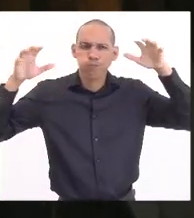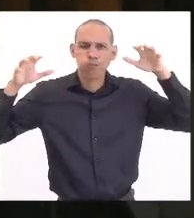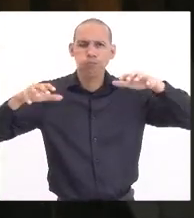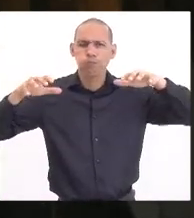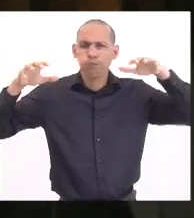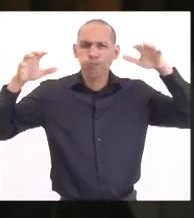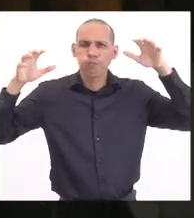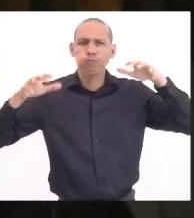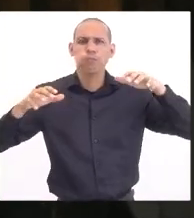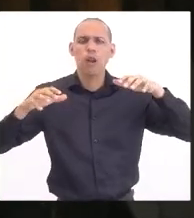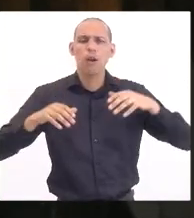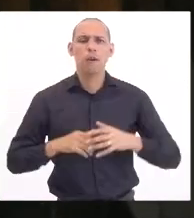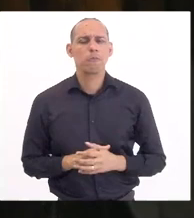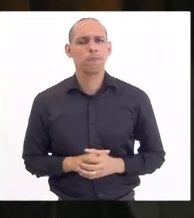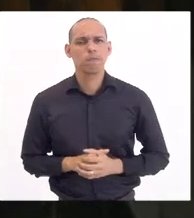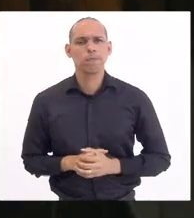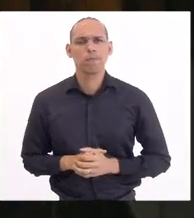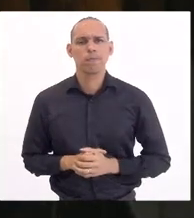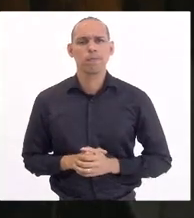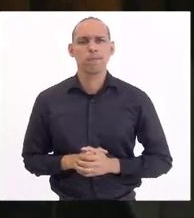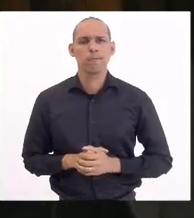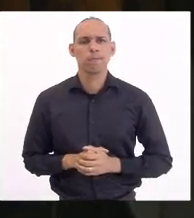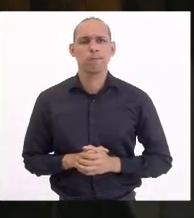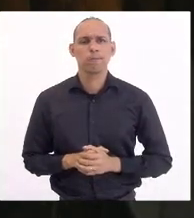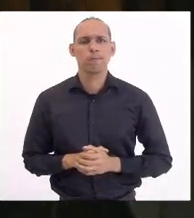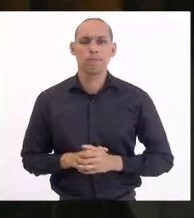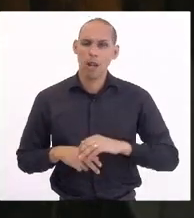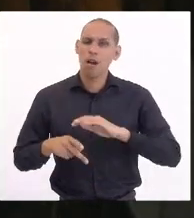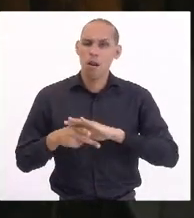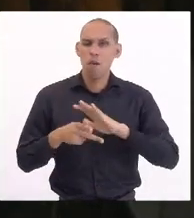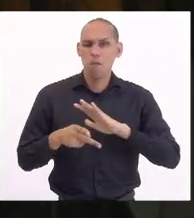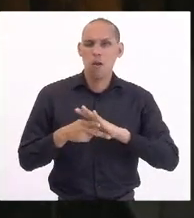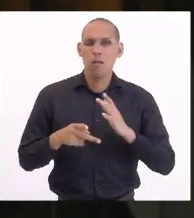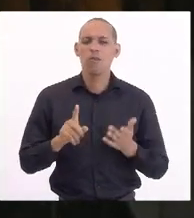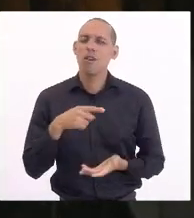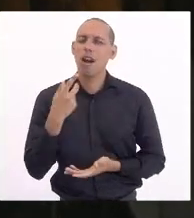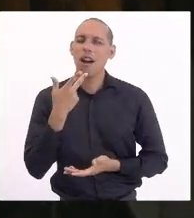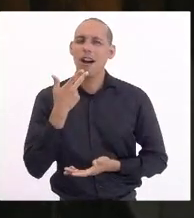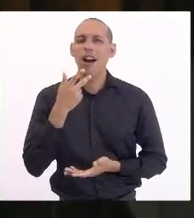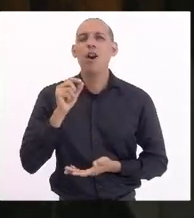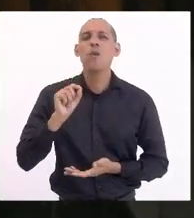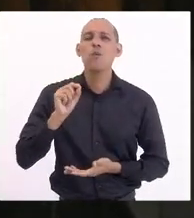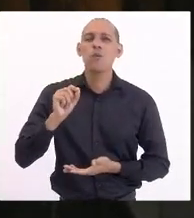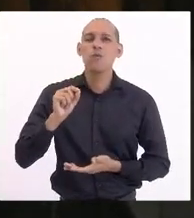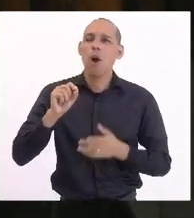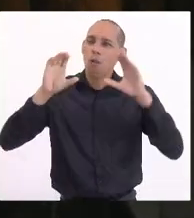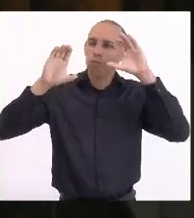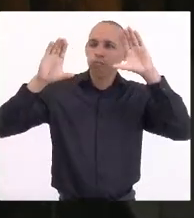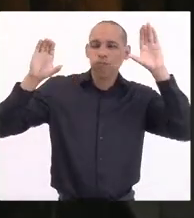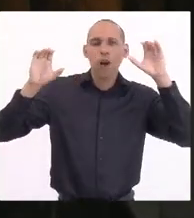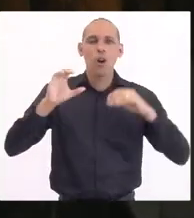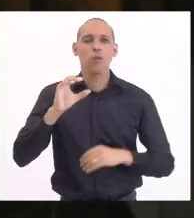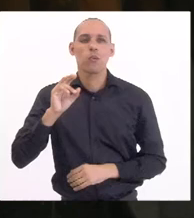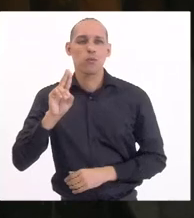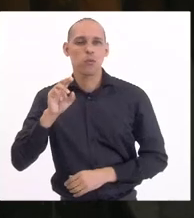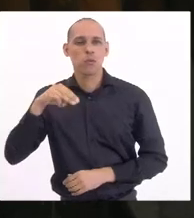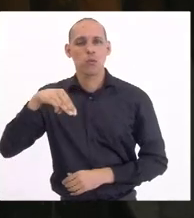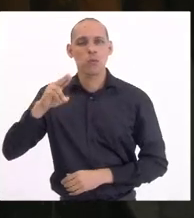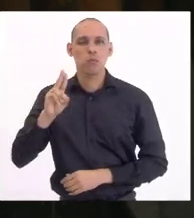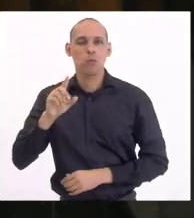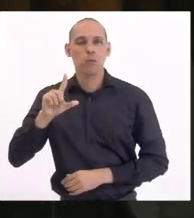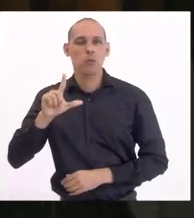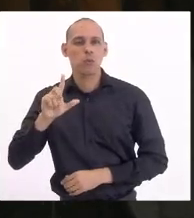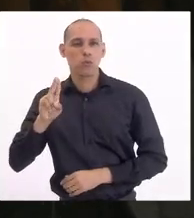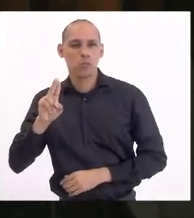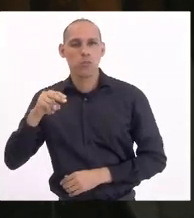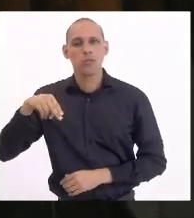atmosférica derivada de uma formação que nós chamamos de cúmulo nimbus, choveu